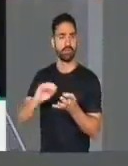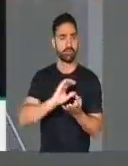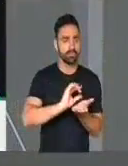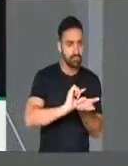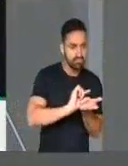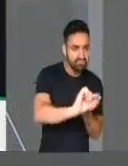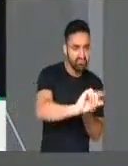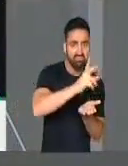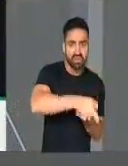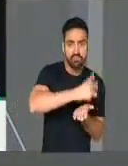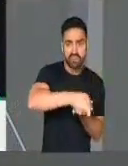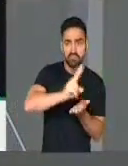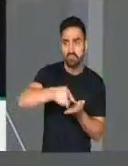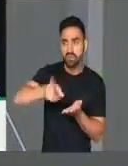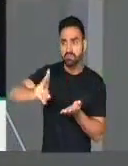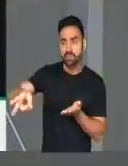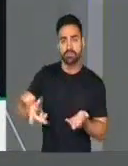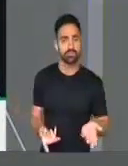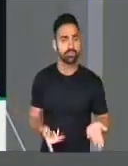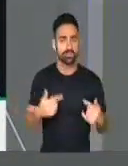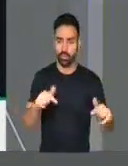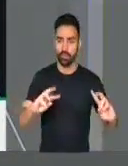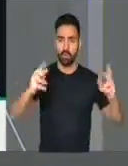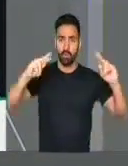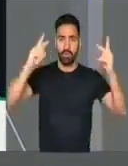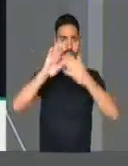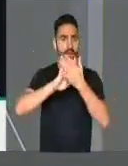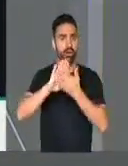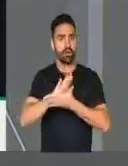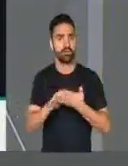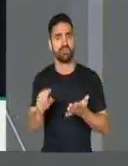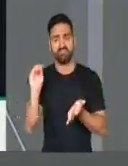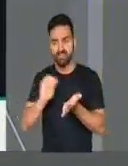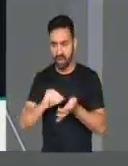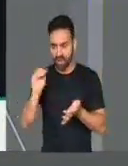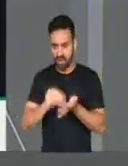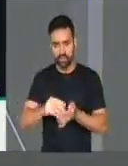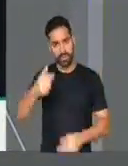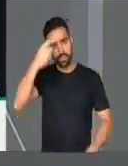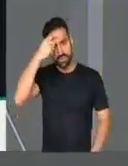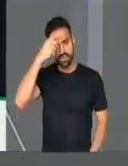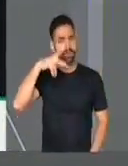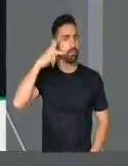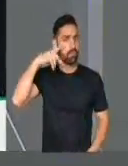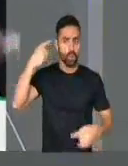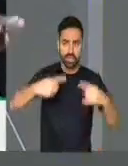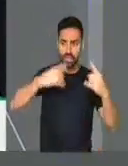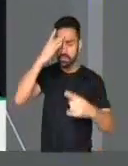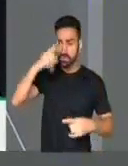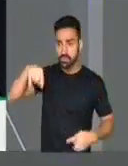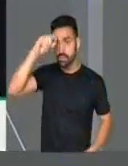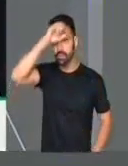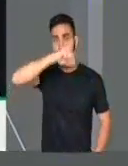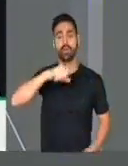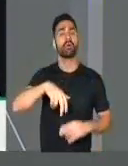educação. Então há uma indignação e uma consciência política do povo, por isso ele tem